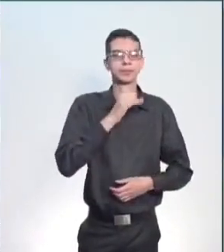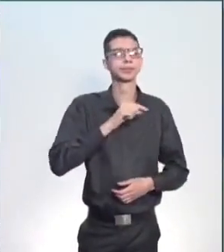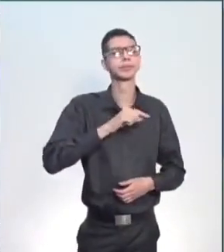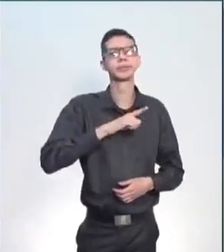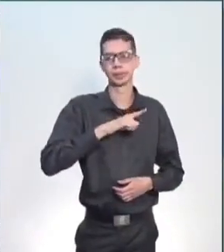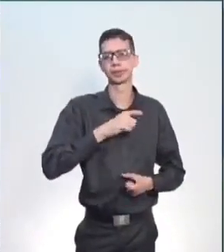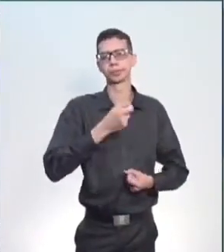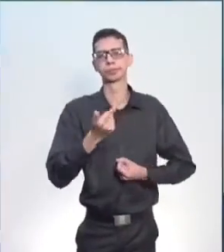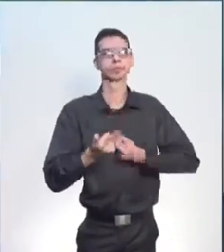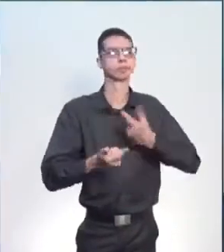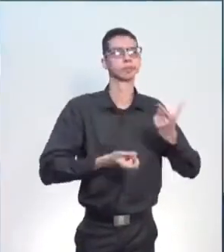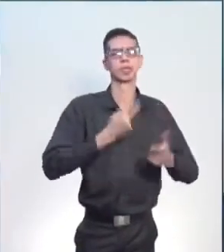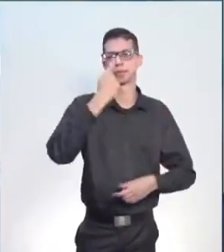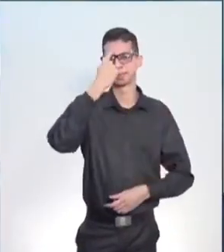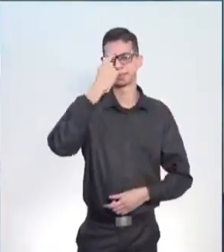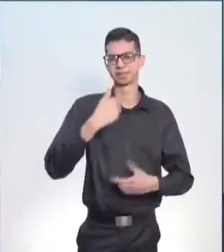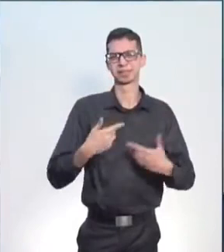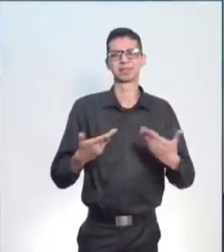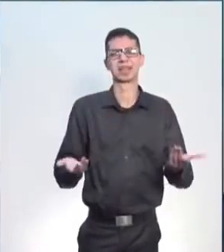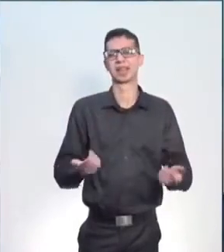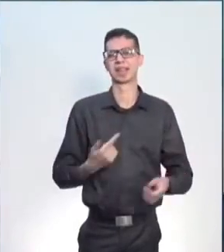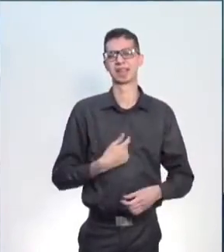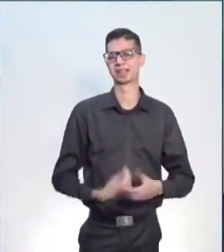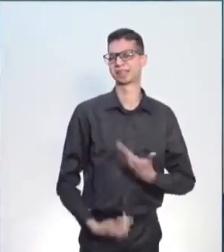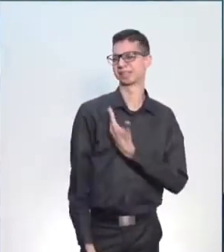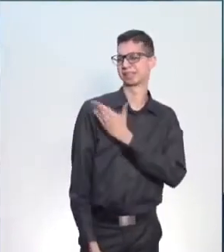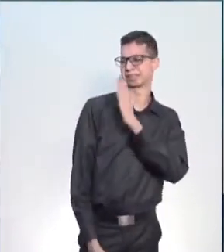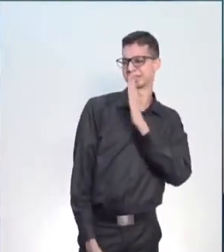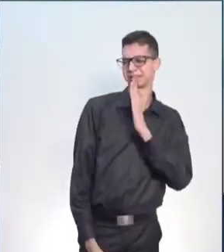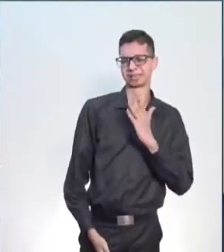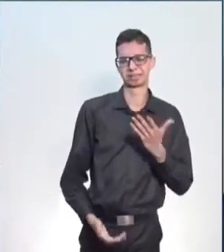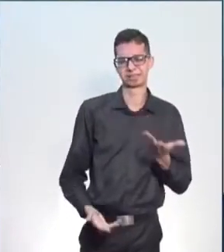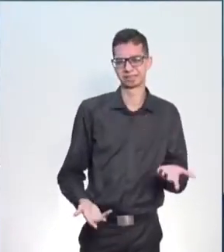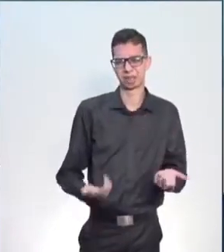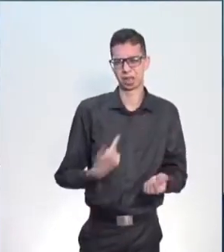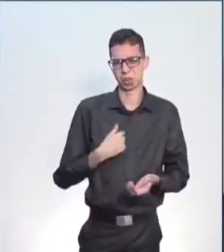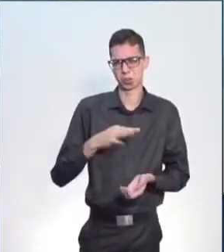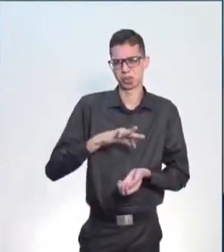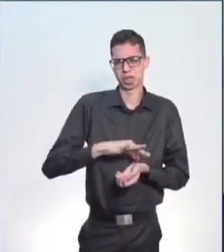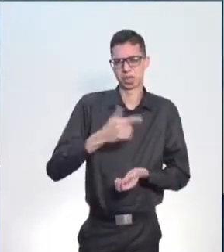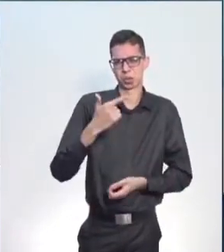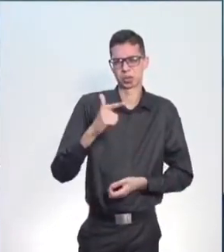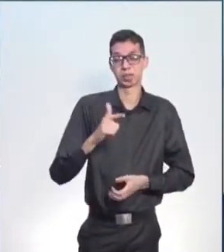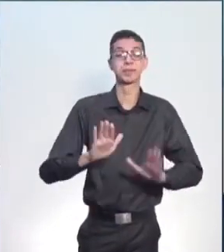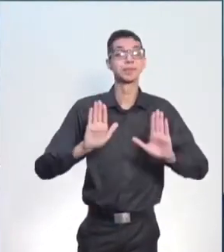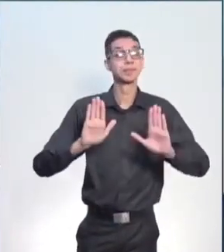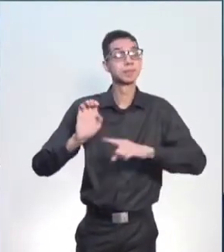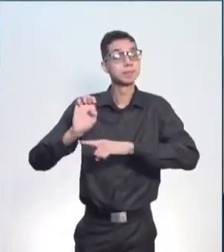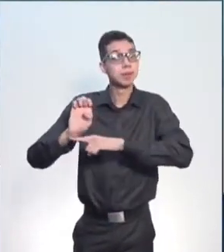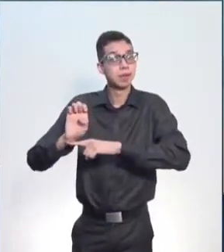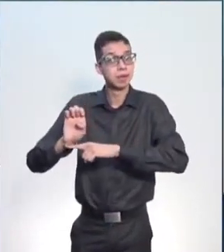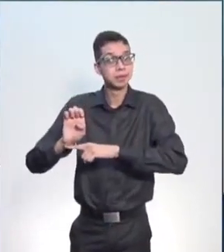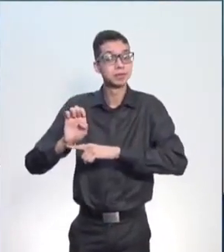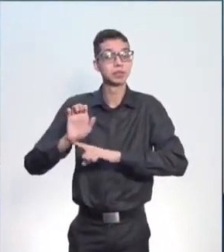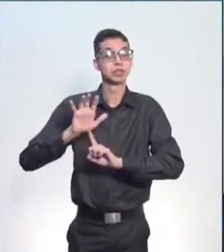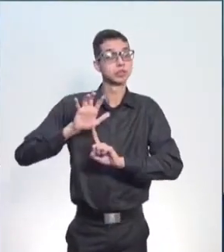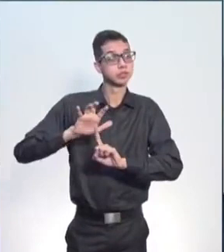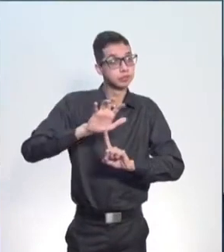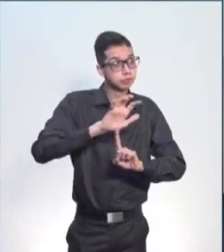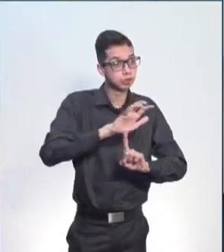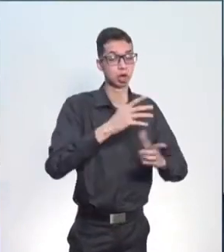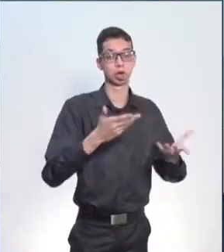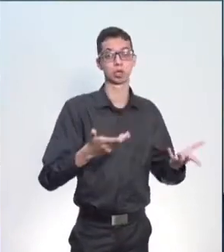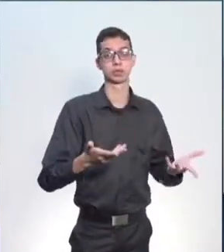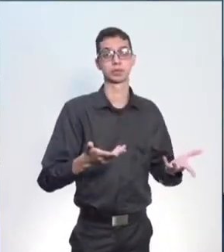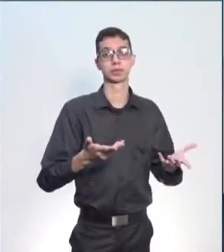dengue, né? Mas se você não é solidário, cabe ao Estado ser, né? Ele forçar essa sua solidariedade, porque a